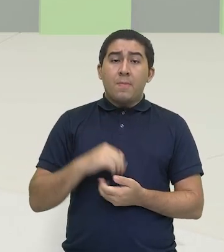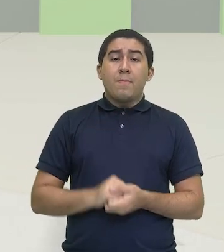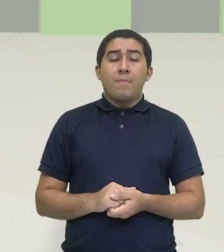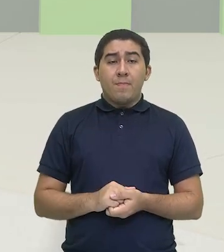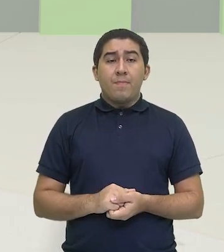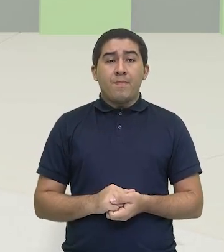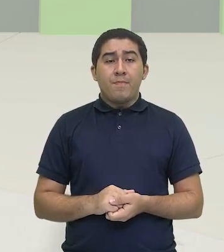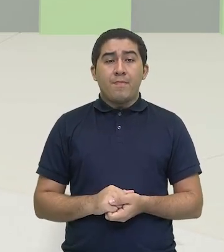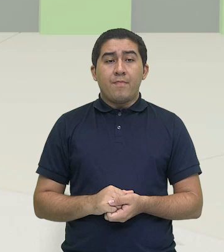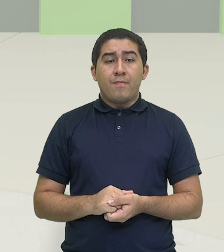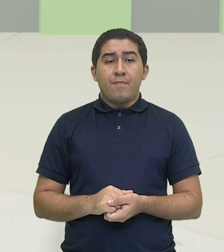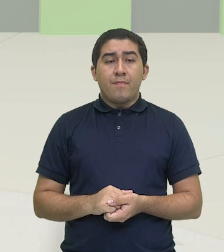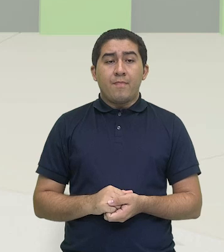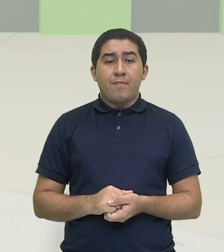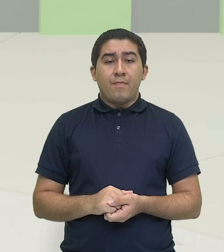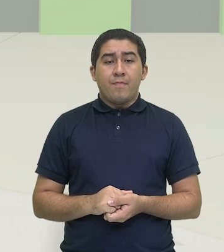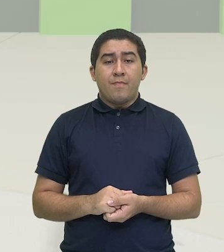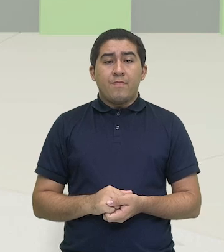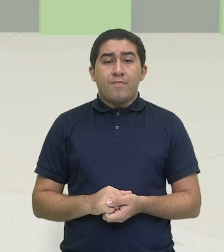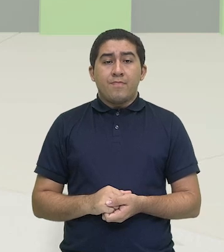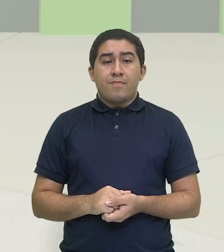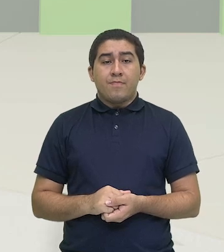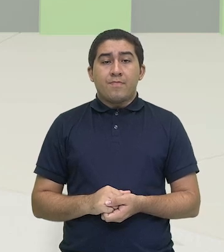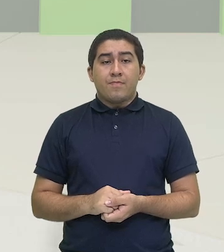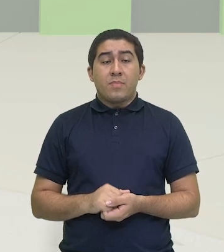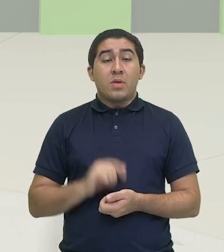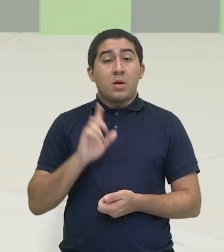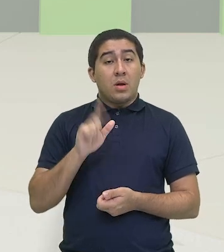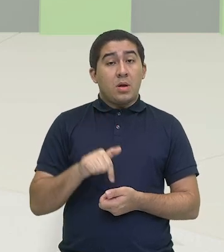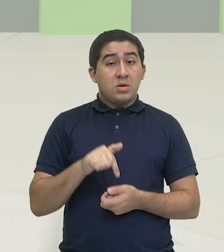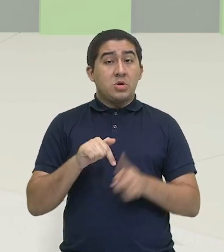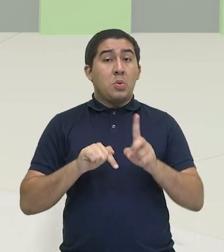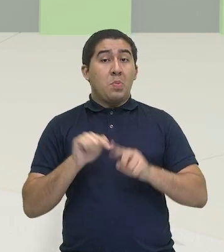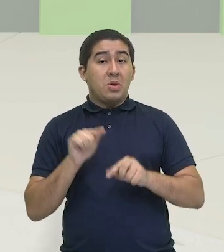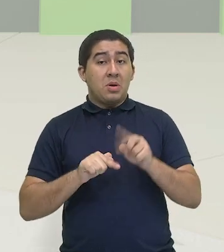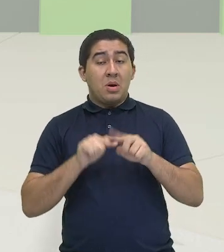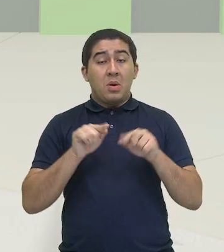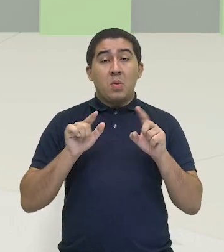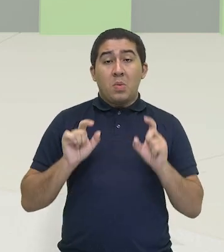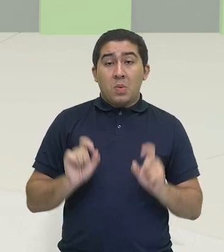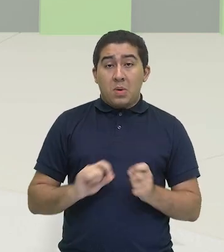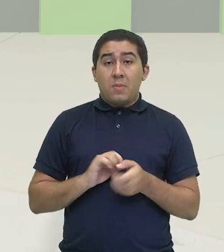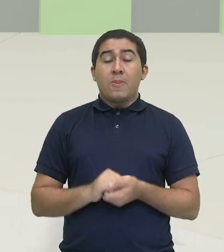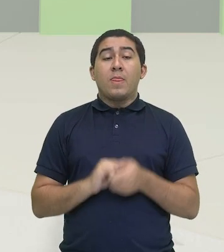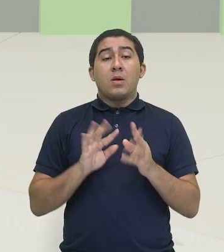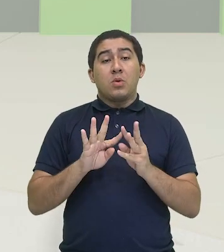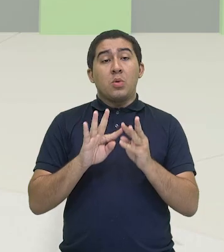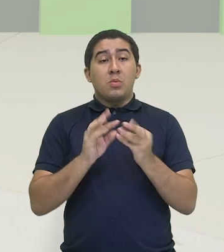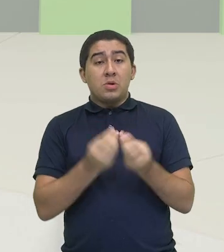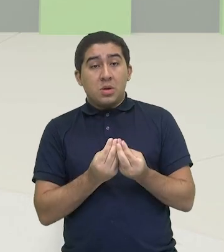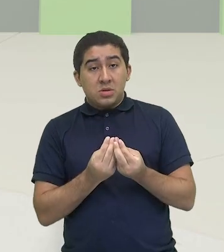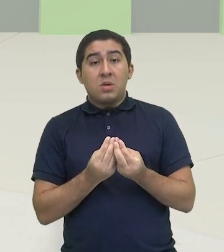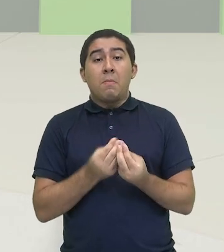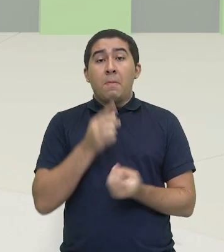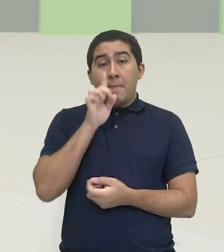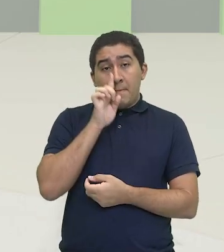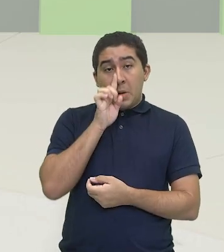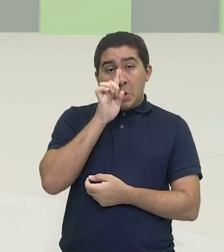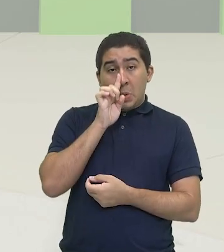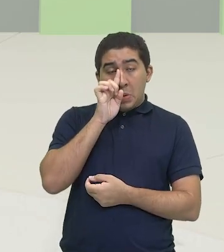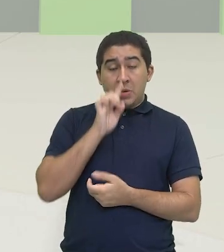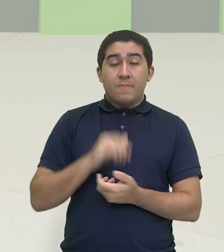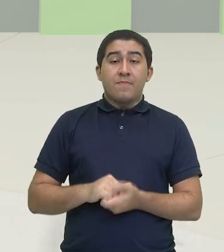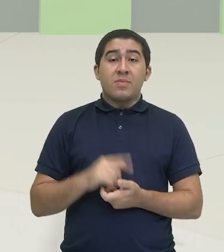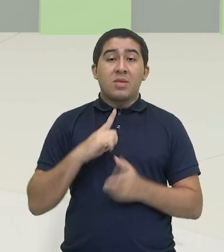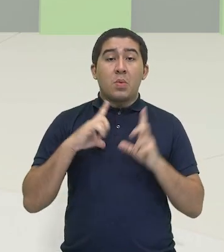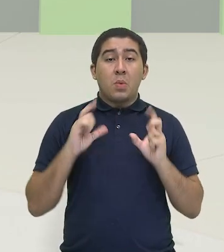tela aí. Então, esses dispositivos, eles são feitos de substâncias tóxicas, que